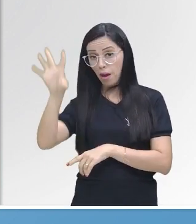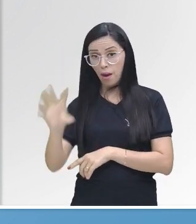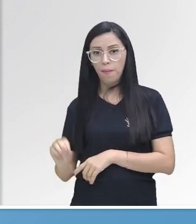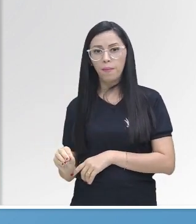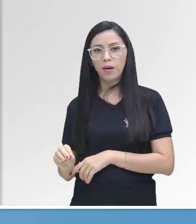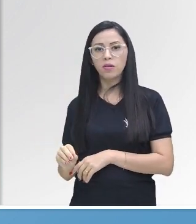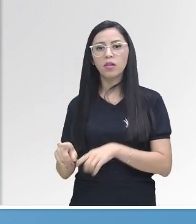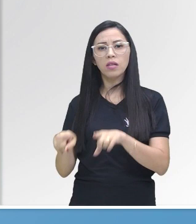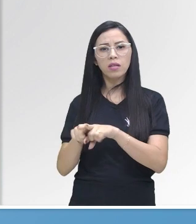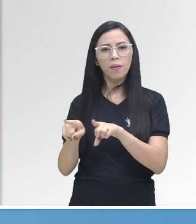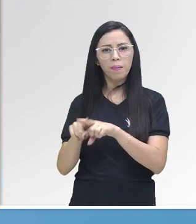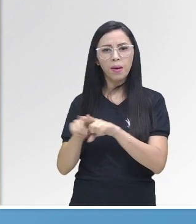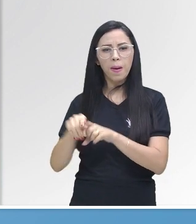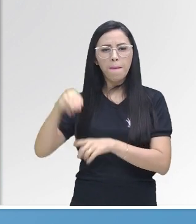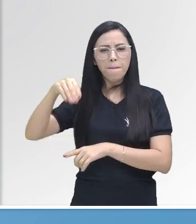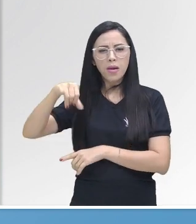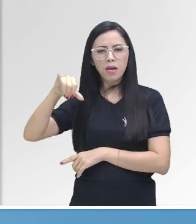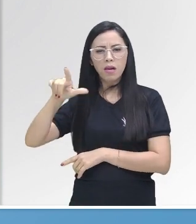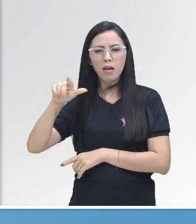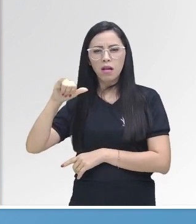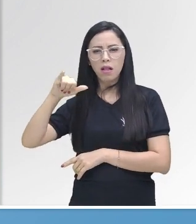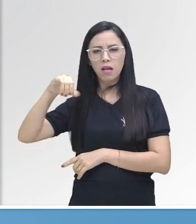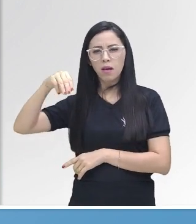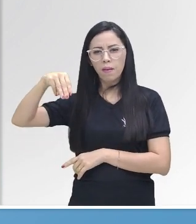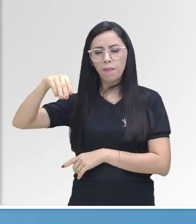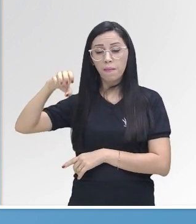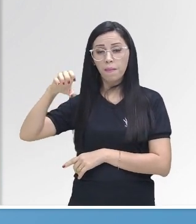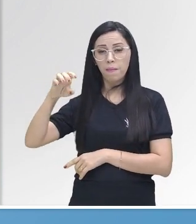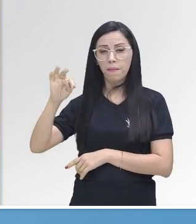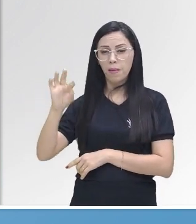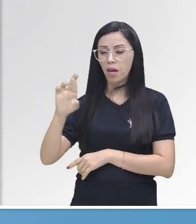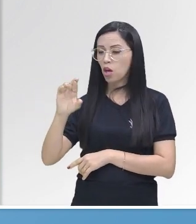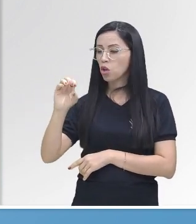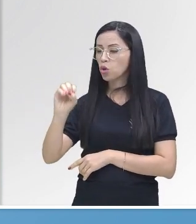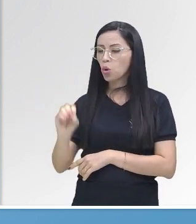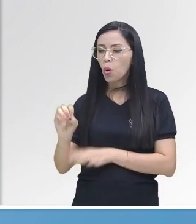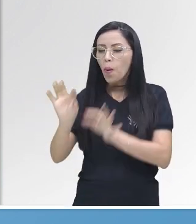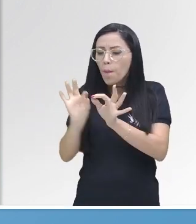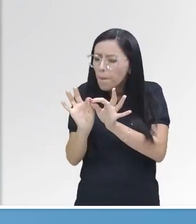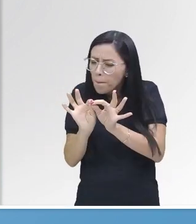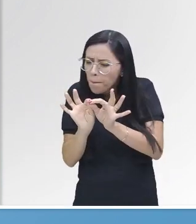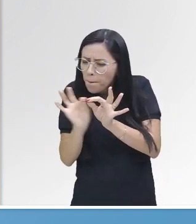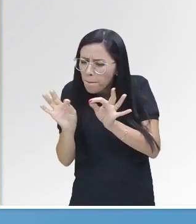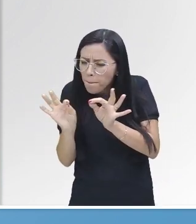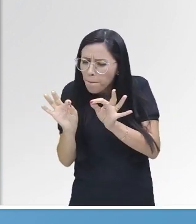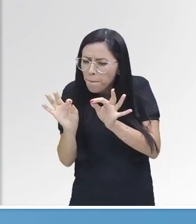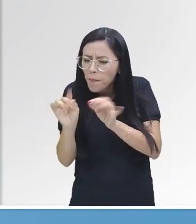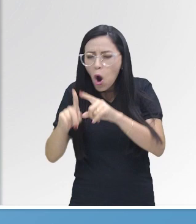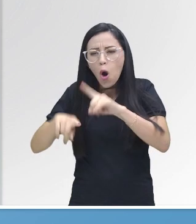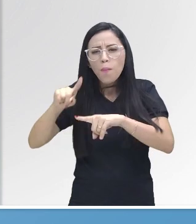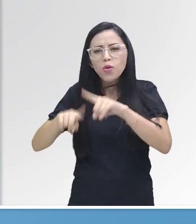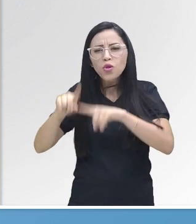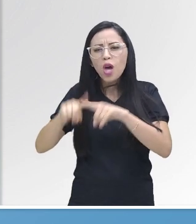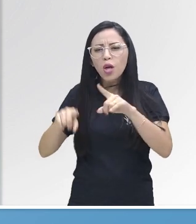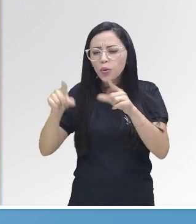pequenos. Como vamos ver aqui, ó. Medidas de